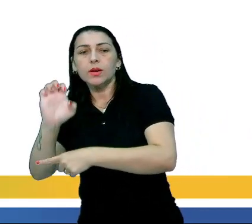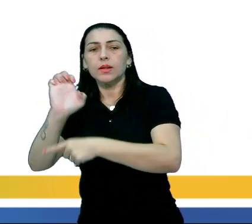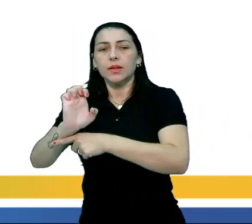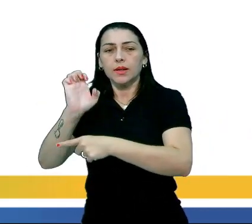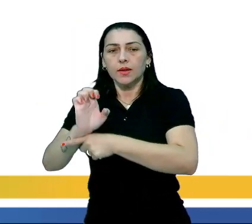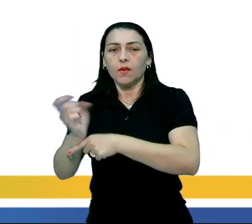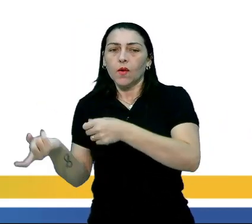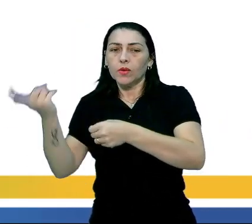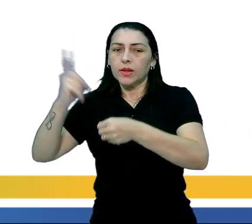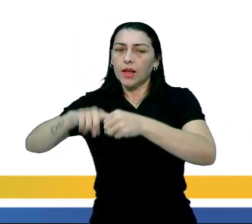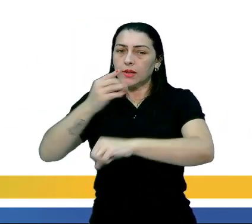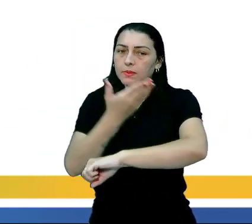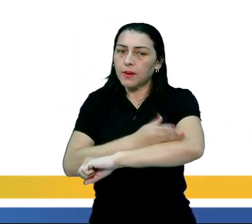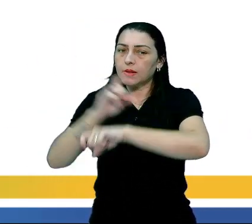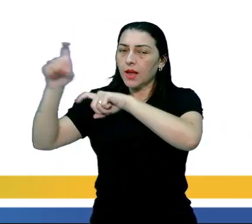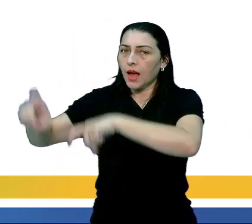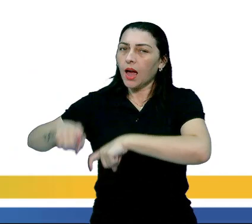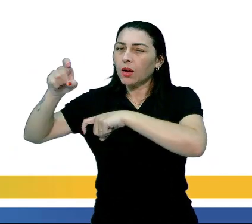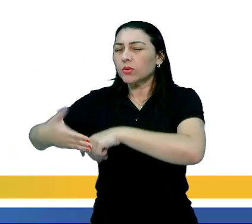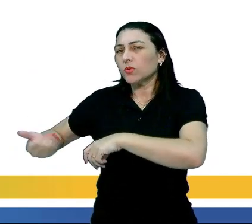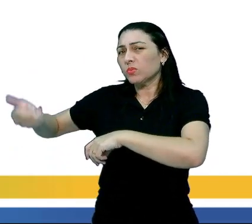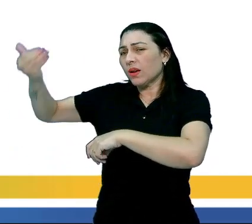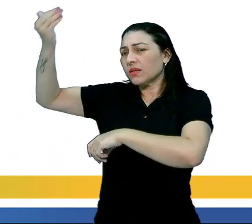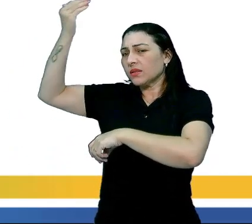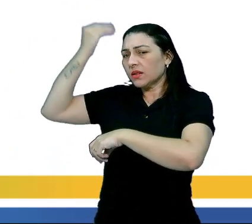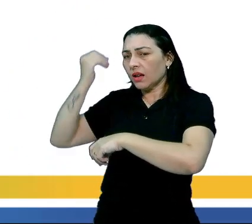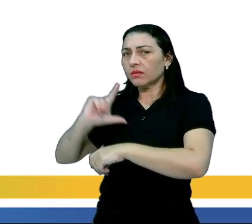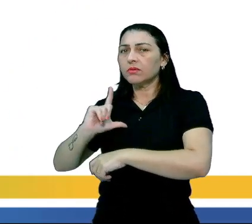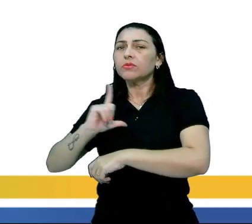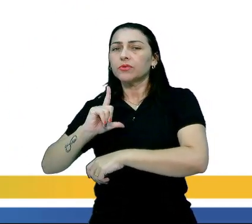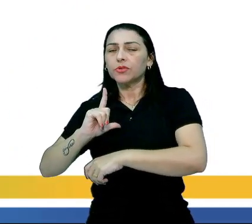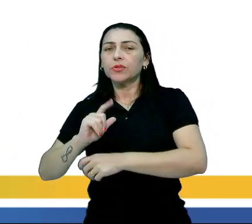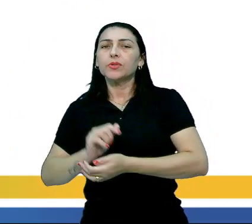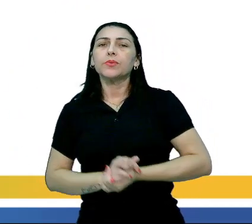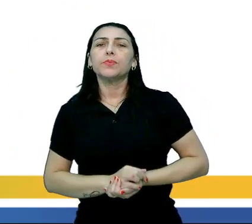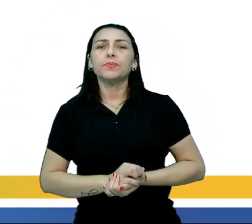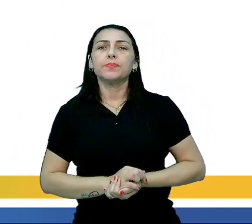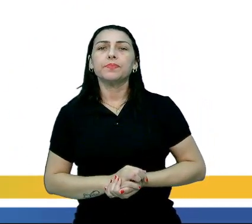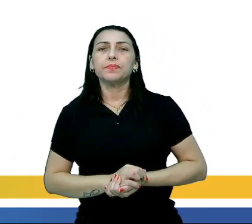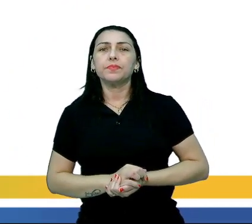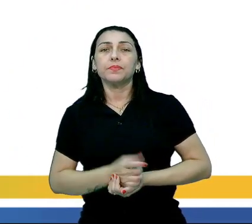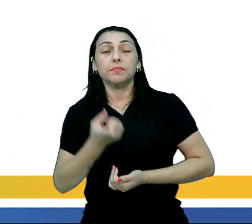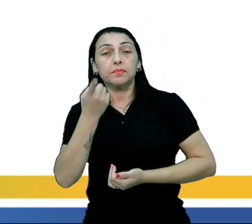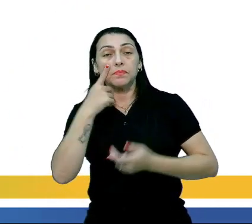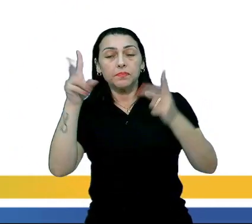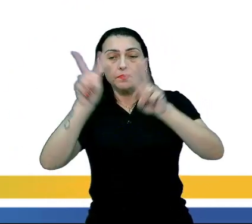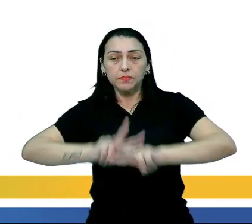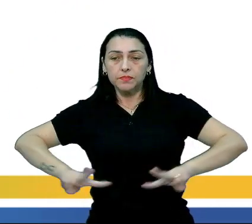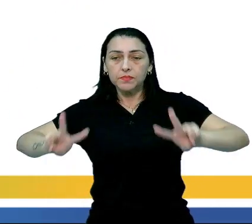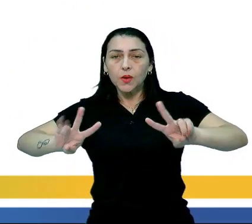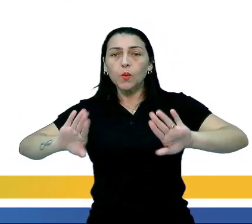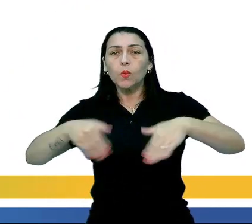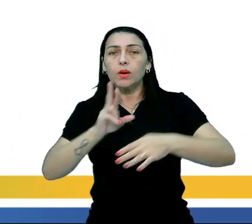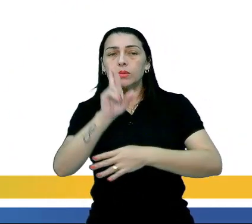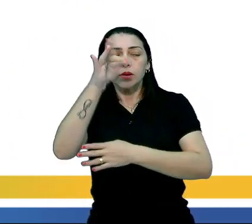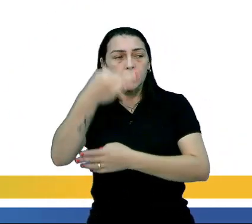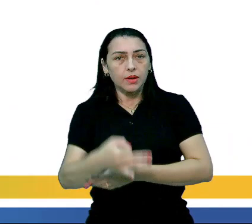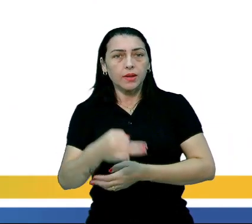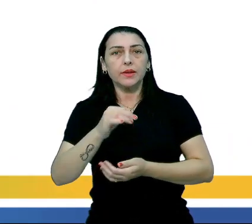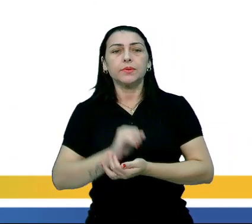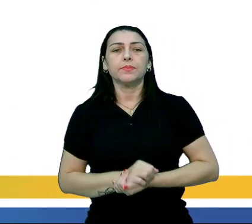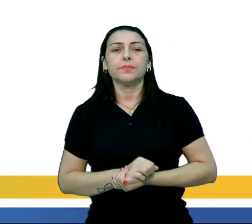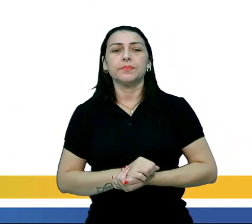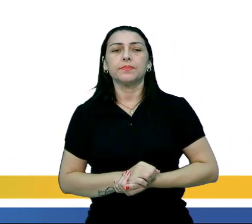E, retorno às práticas agrícolas arcaicas. Vamos visualizar qual a alternativa